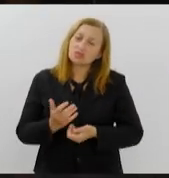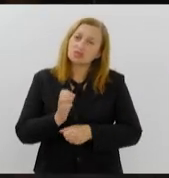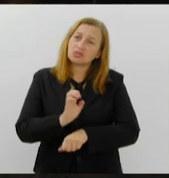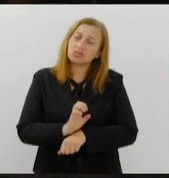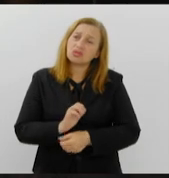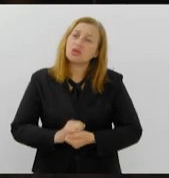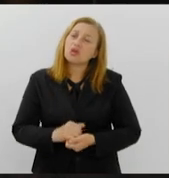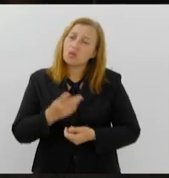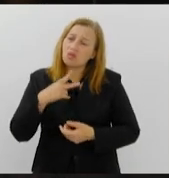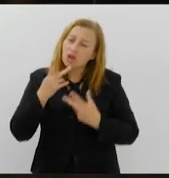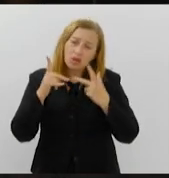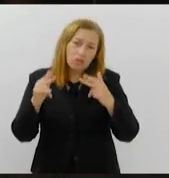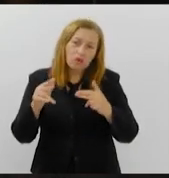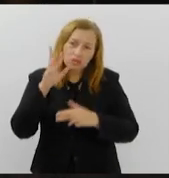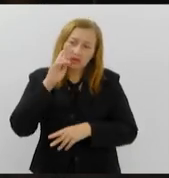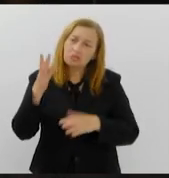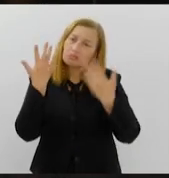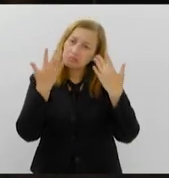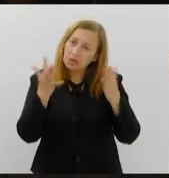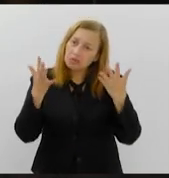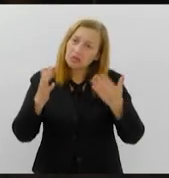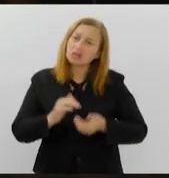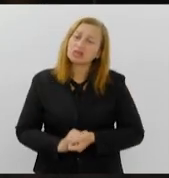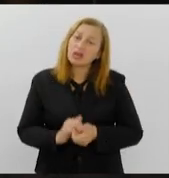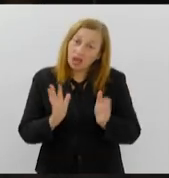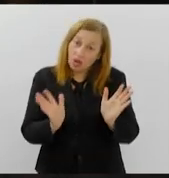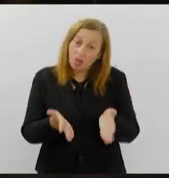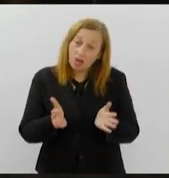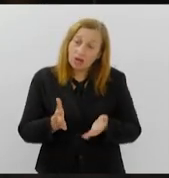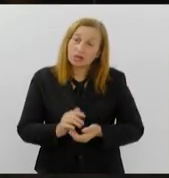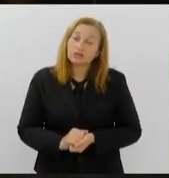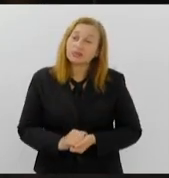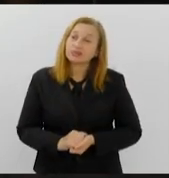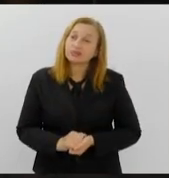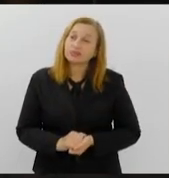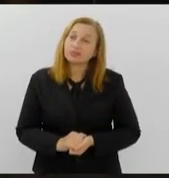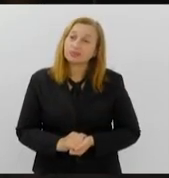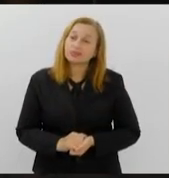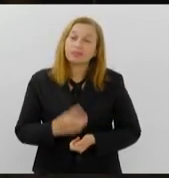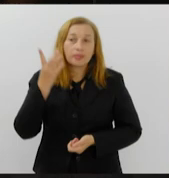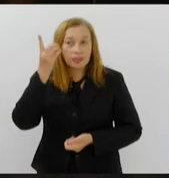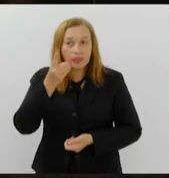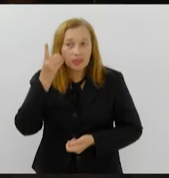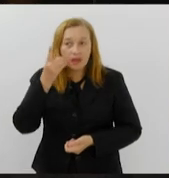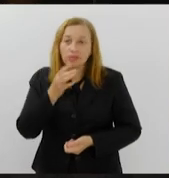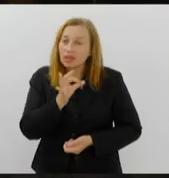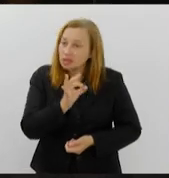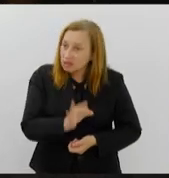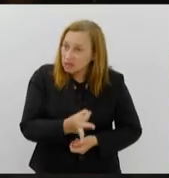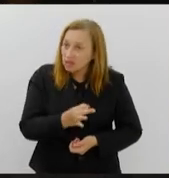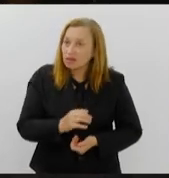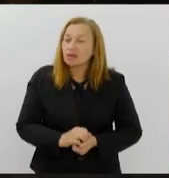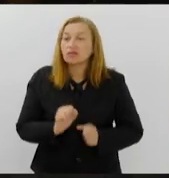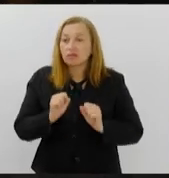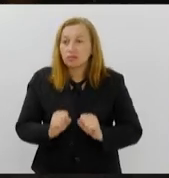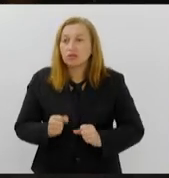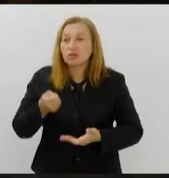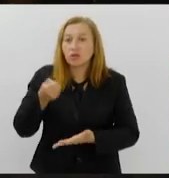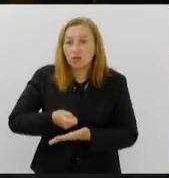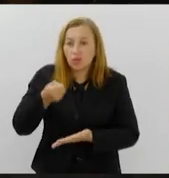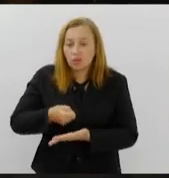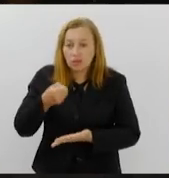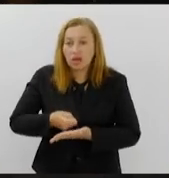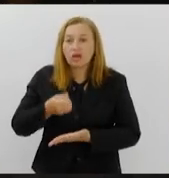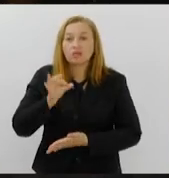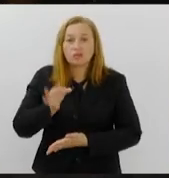Vossa Excelência e parabenizar a Vossa Excelência que agora, né, deputado de fato, vai poder cobrar com